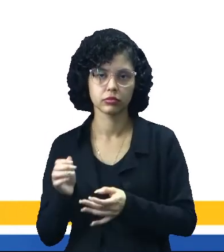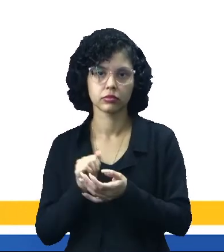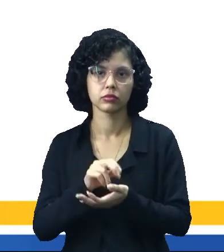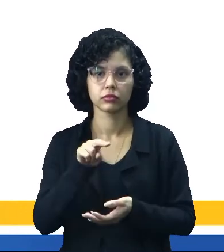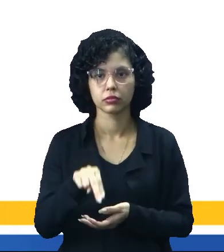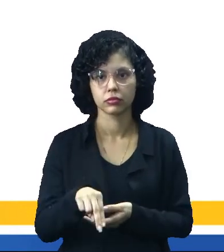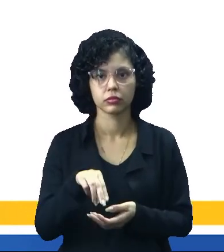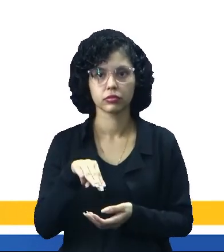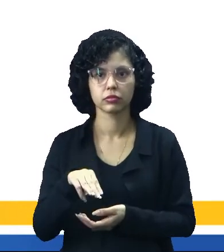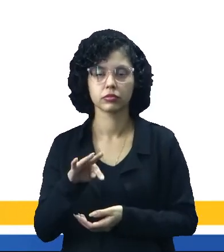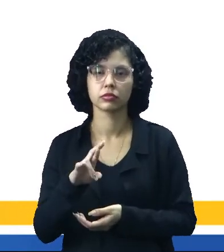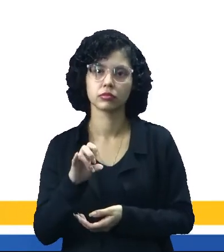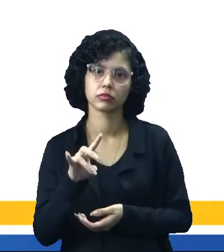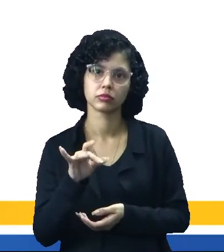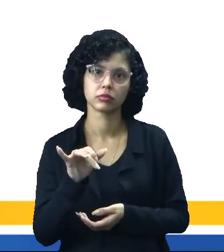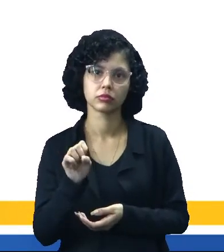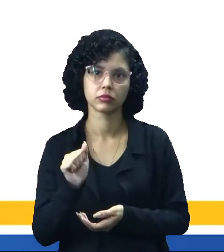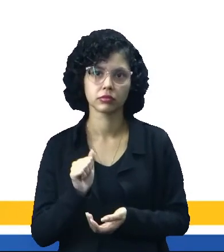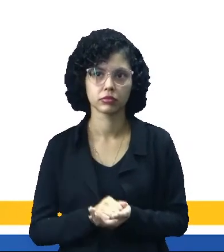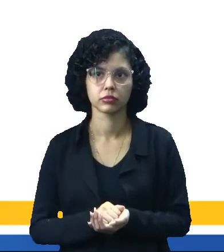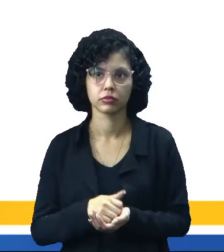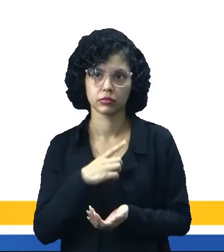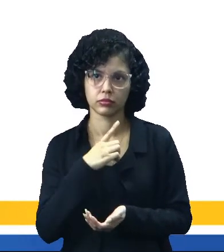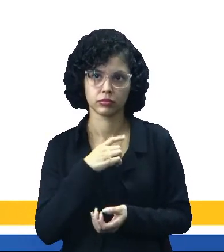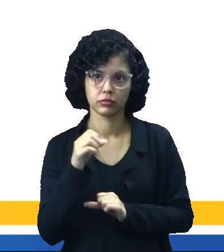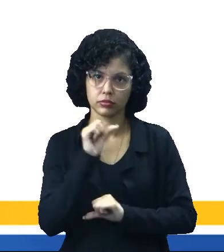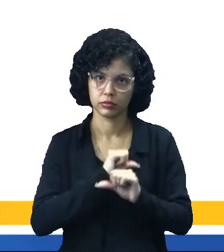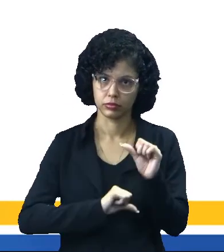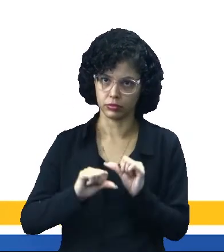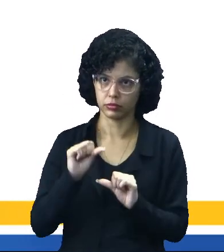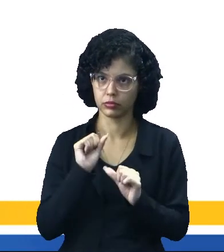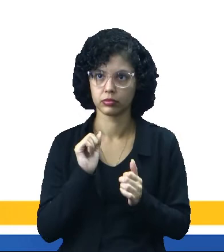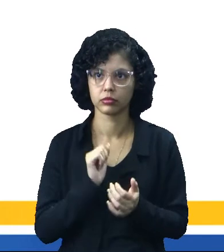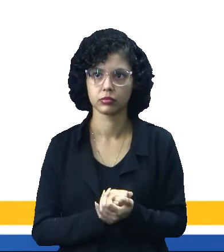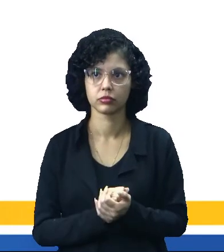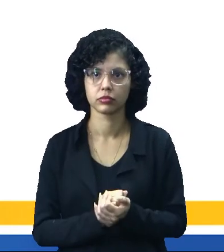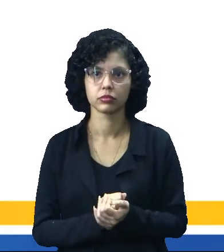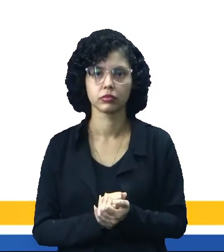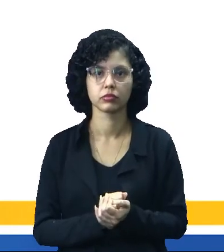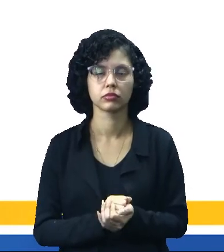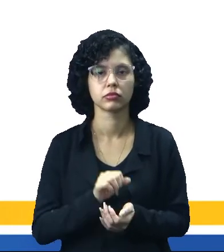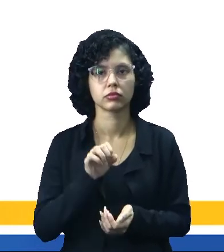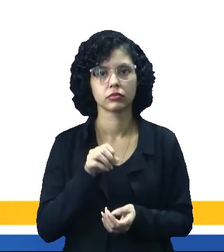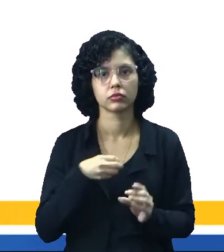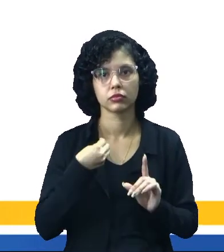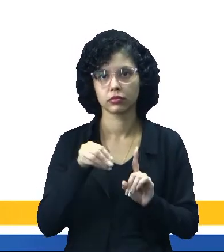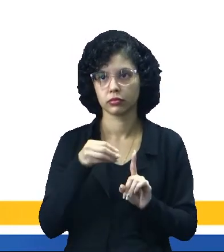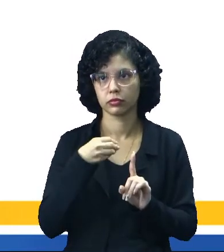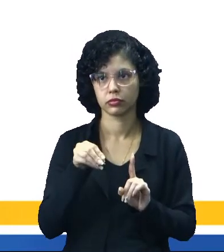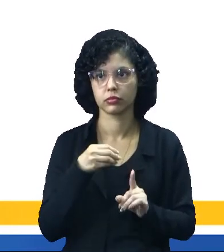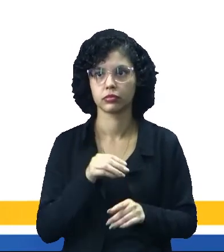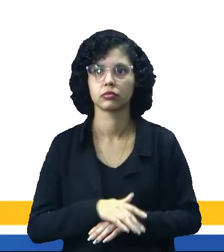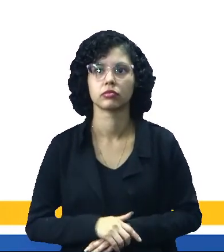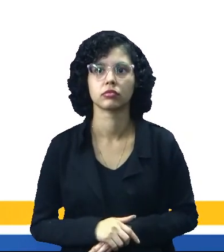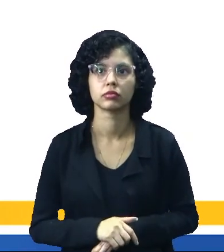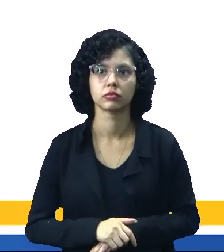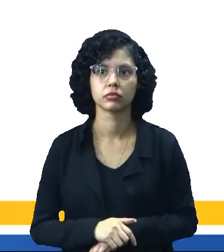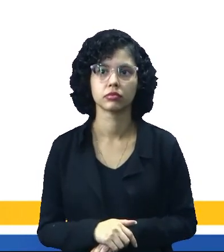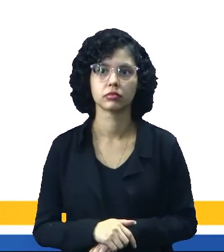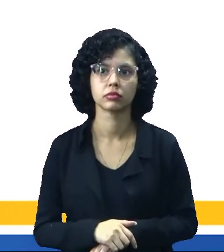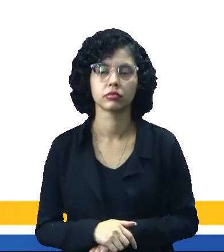N motivos e acabam ali naquela posição, né, mais vulnerável. Vamos lá, outra questão.